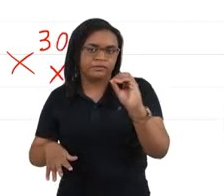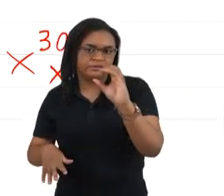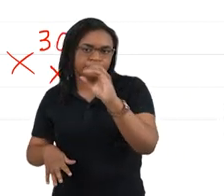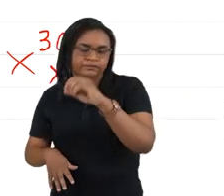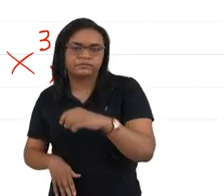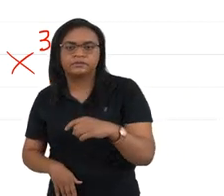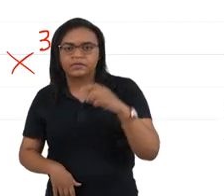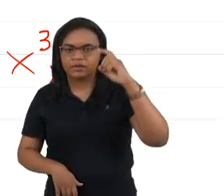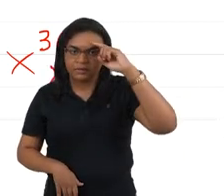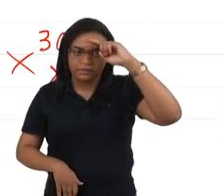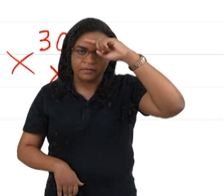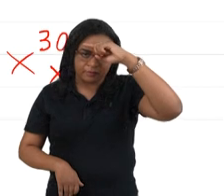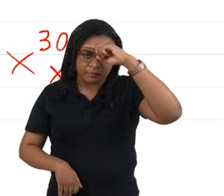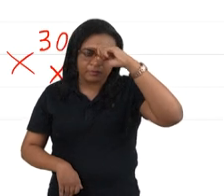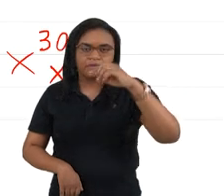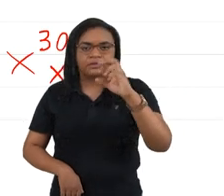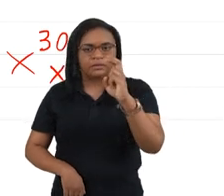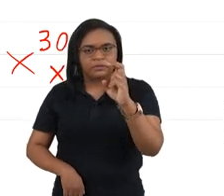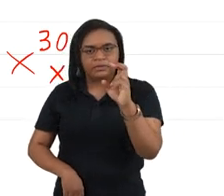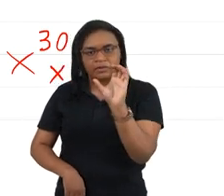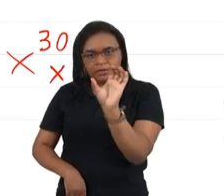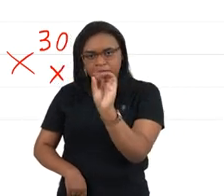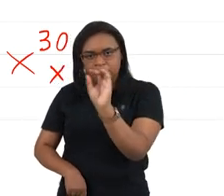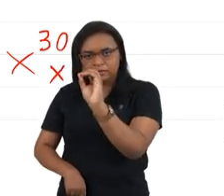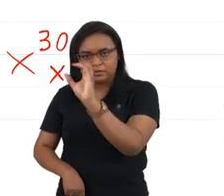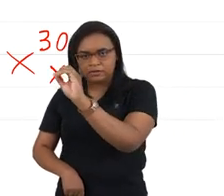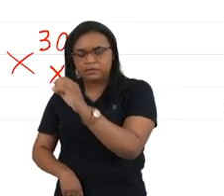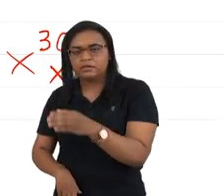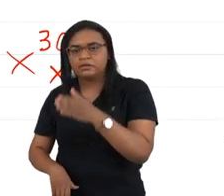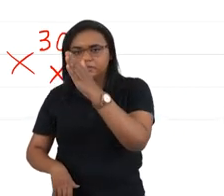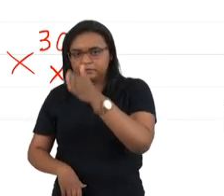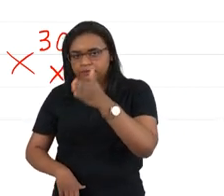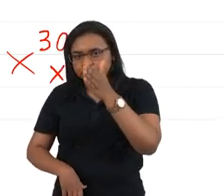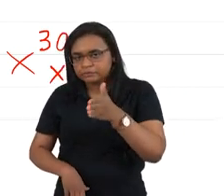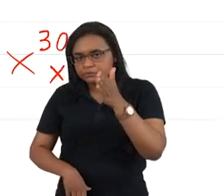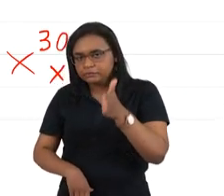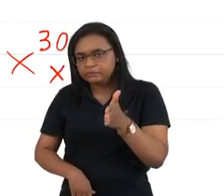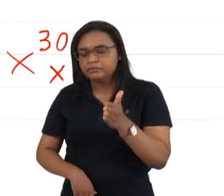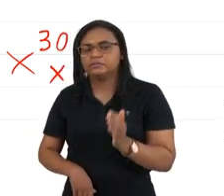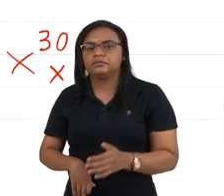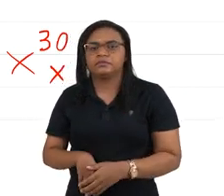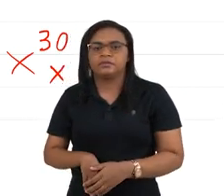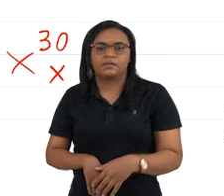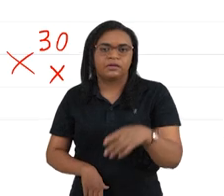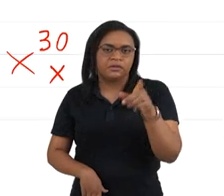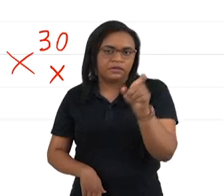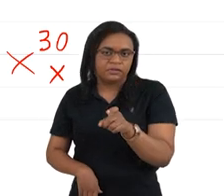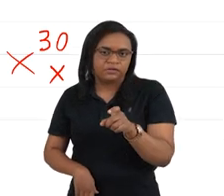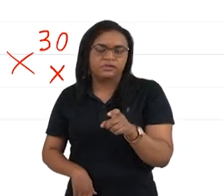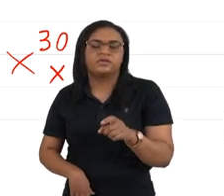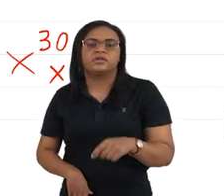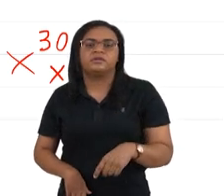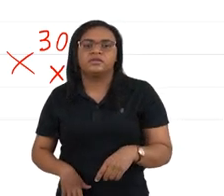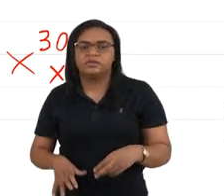dificulta muito o cálculo. Tem 5 zeros embaixo, tira 5 em cima. 2, 3, 4, 5. Então, x vai ser igual